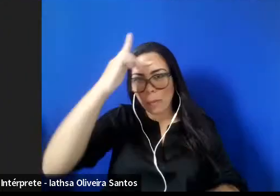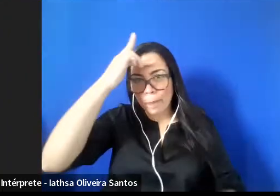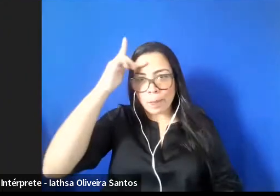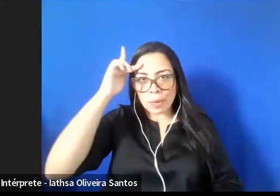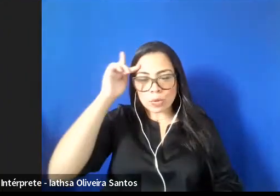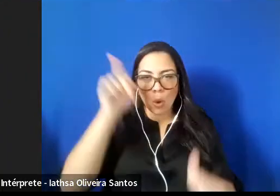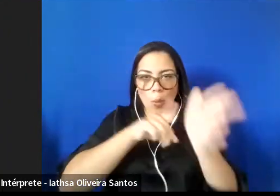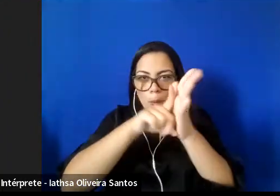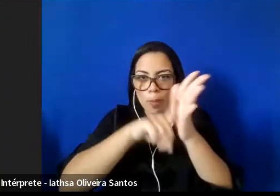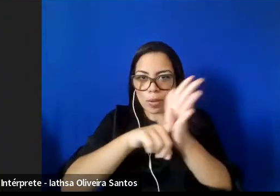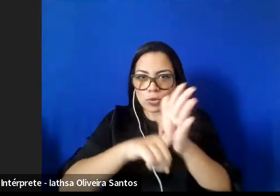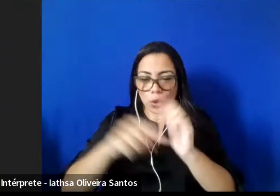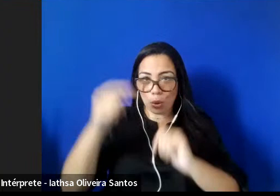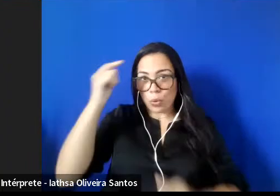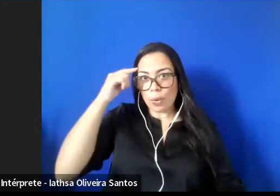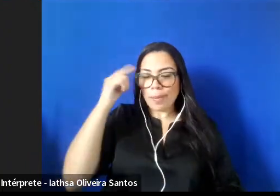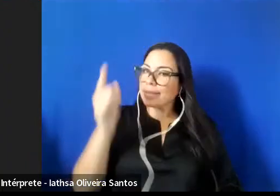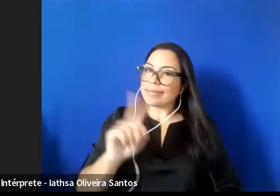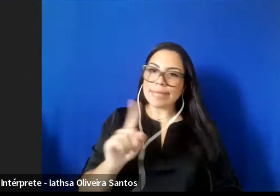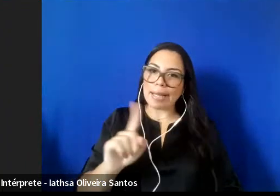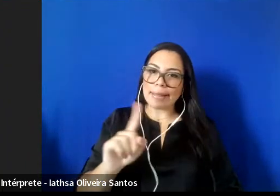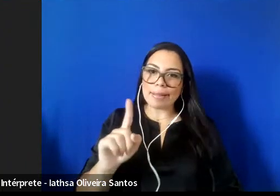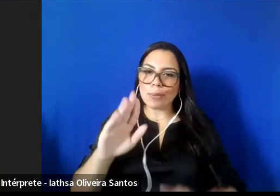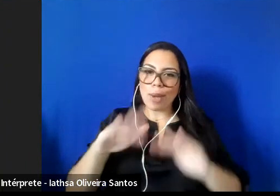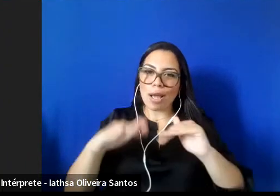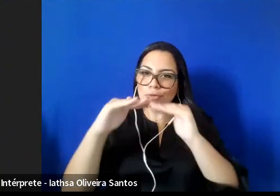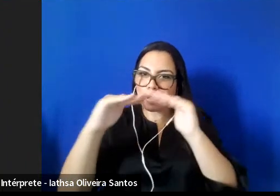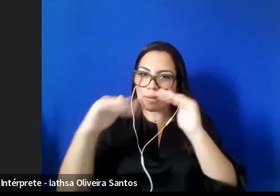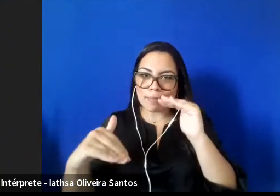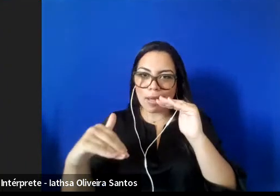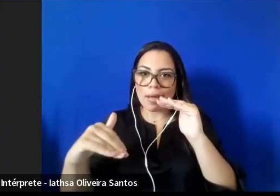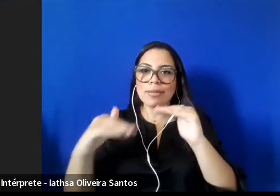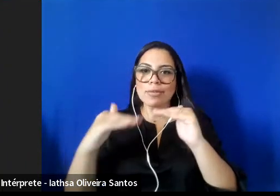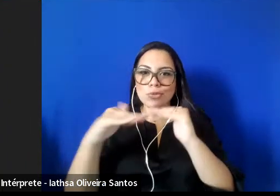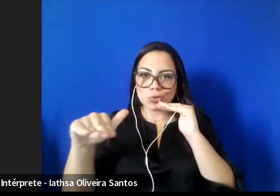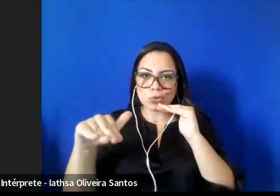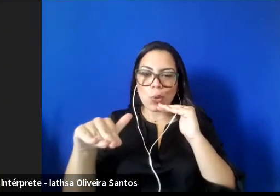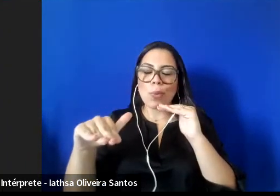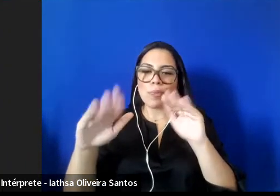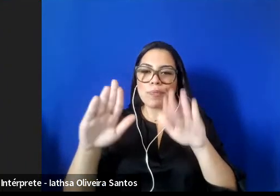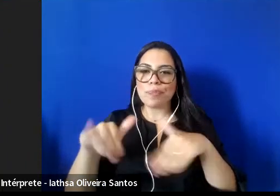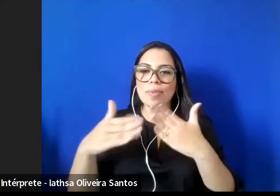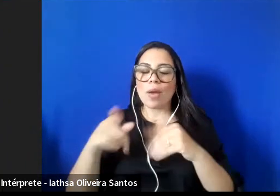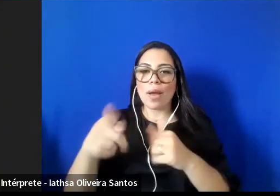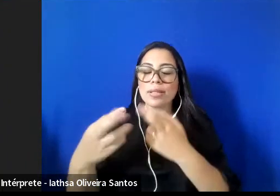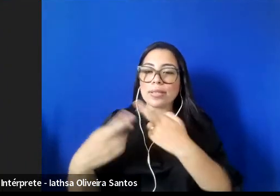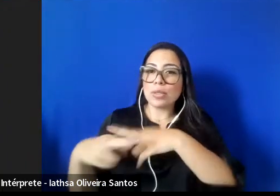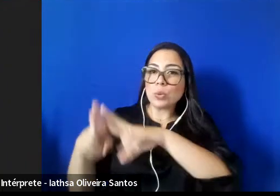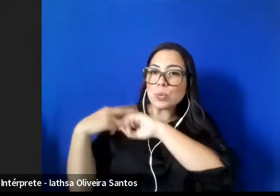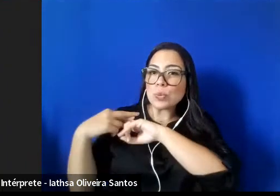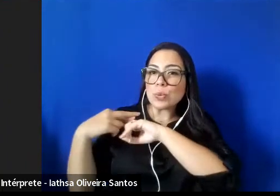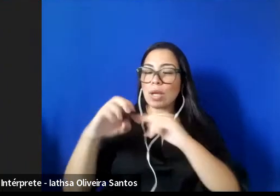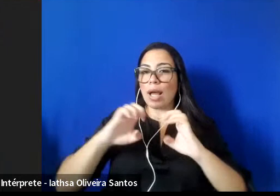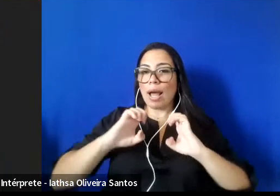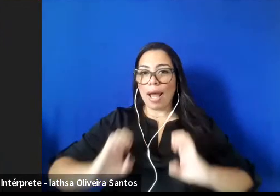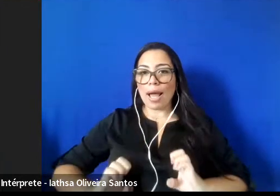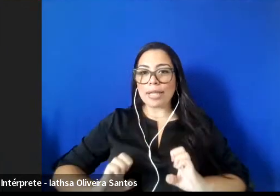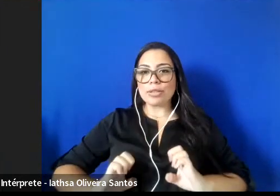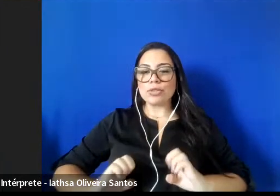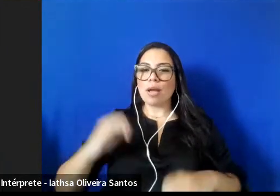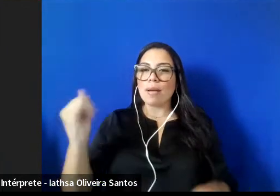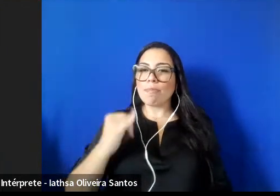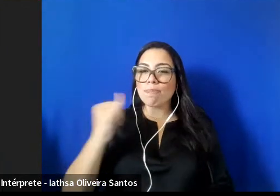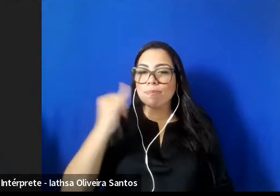E exatamente essa responsabilidade ética ela é fundamental para o resultado da pesquisa.